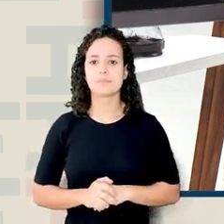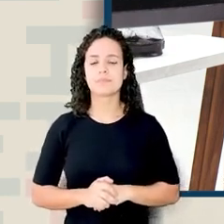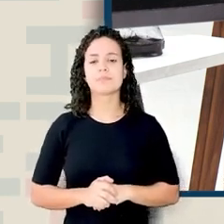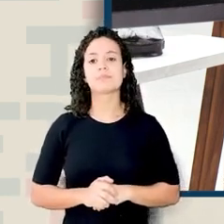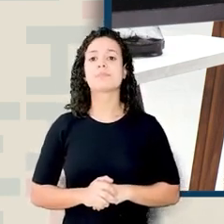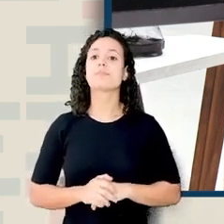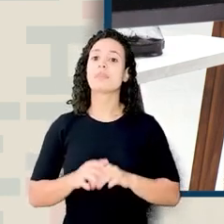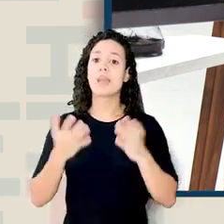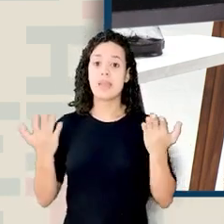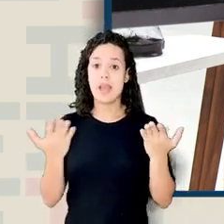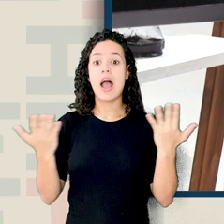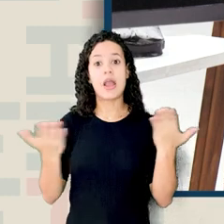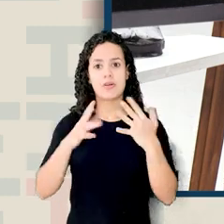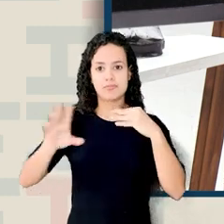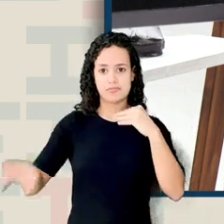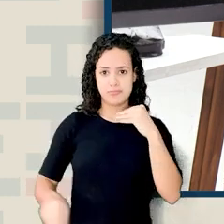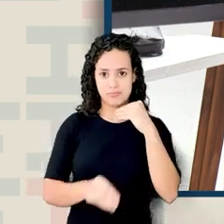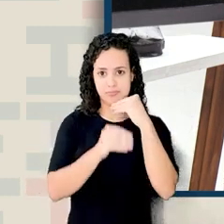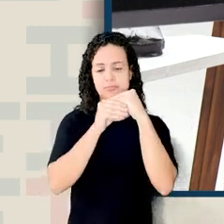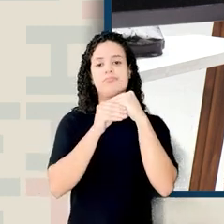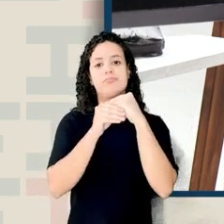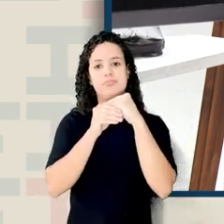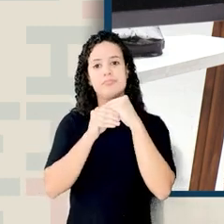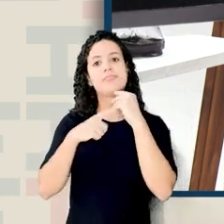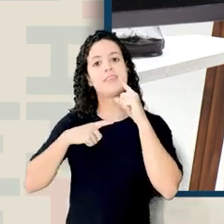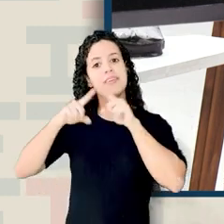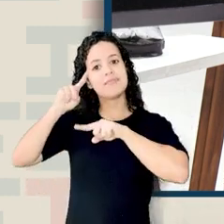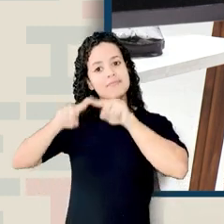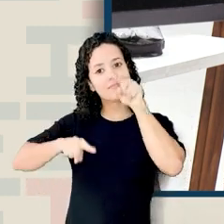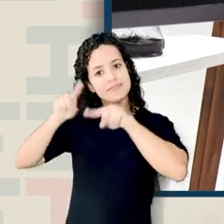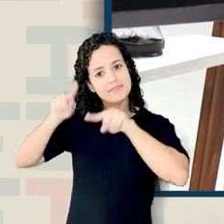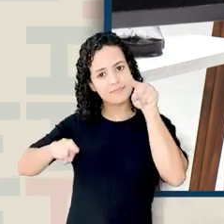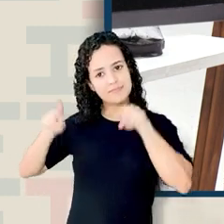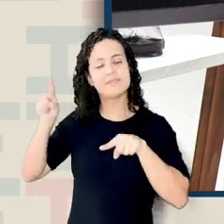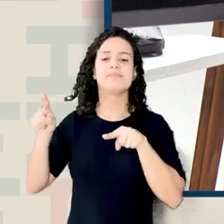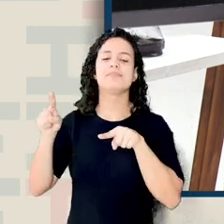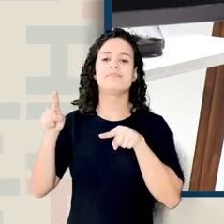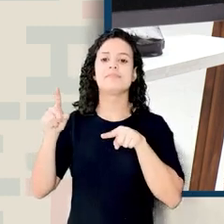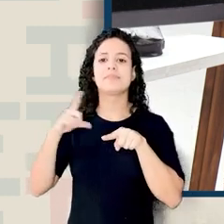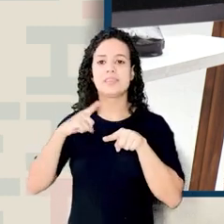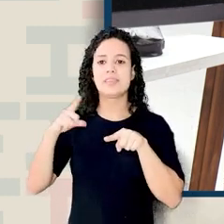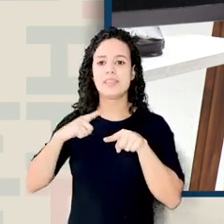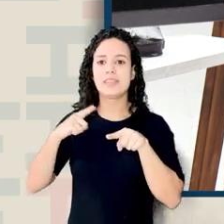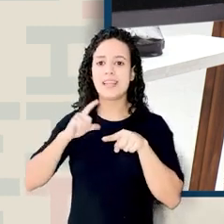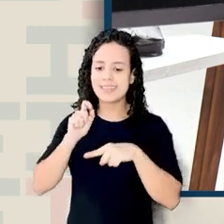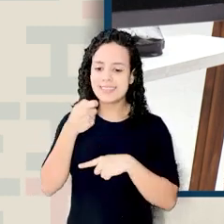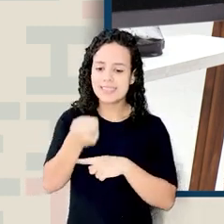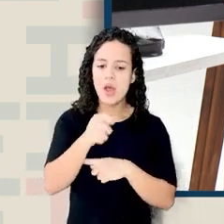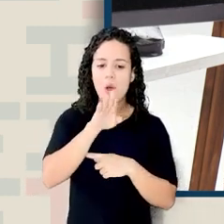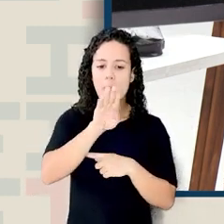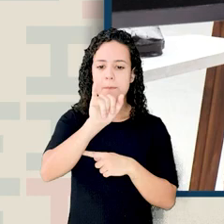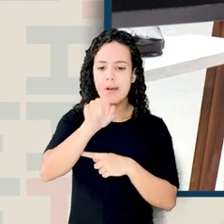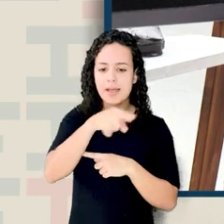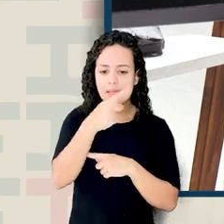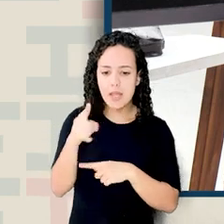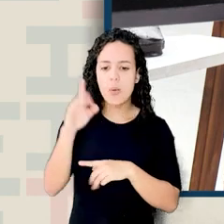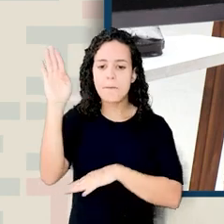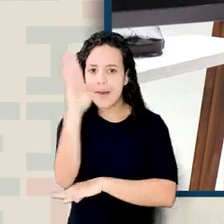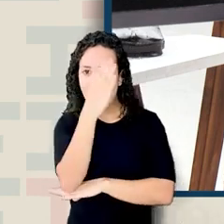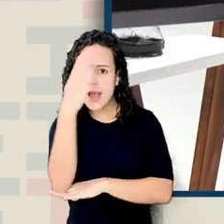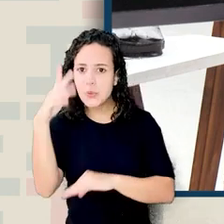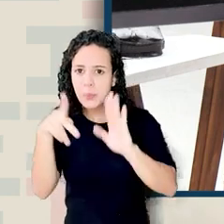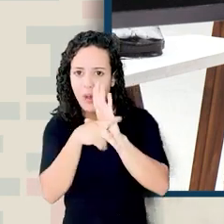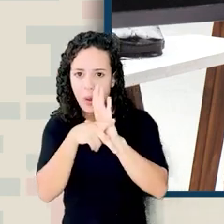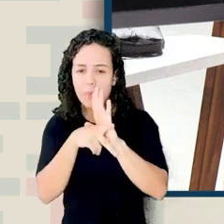E somado agora a uma variação que vai dar esse nome baião de maracatu, vamos ter então